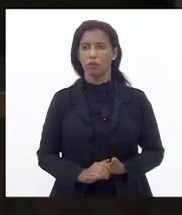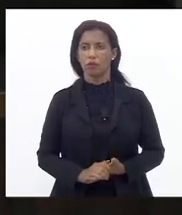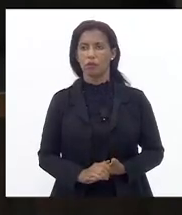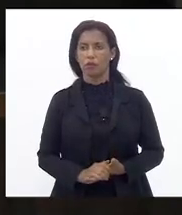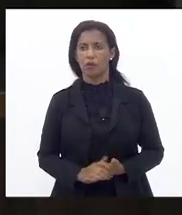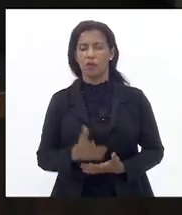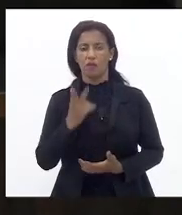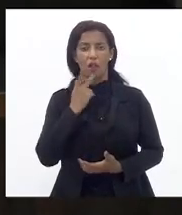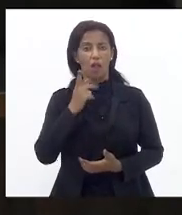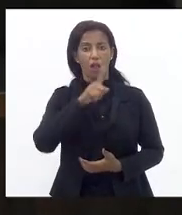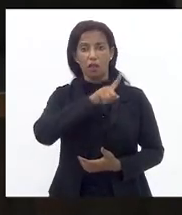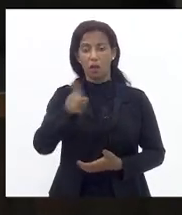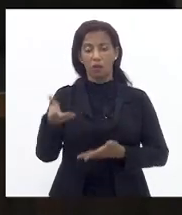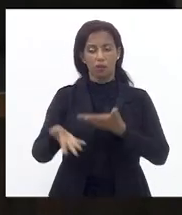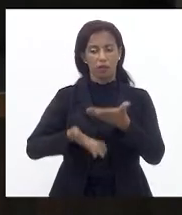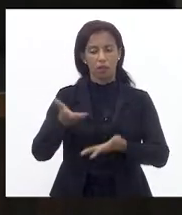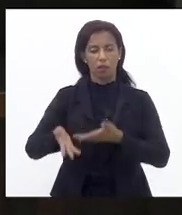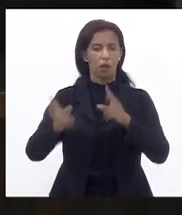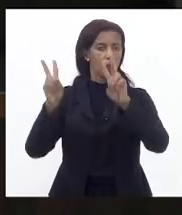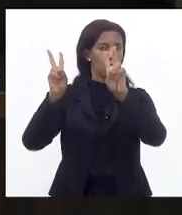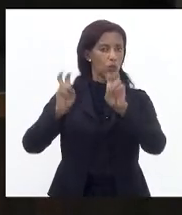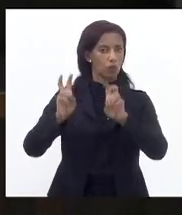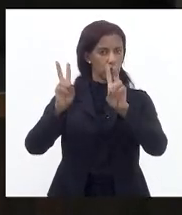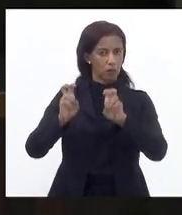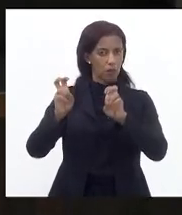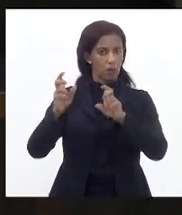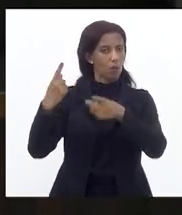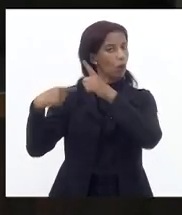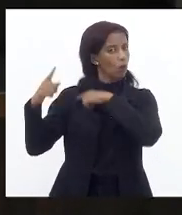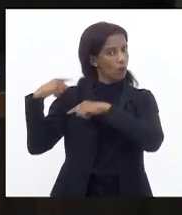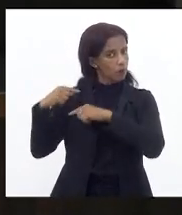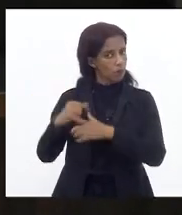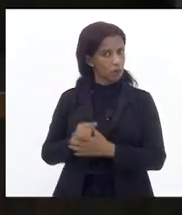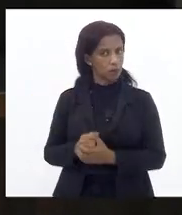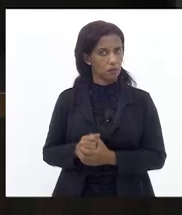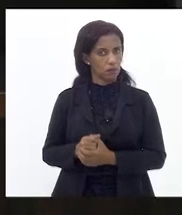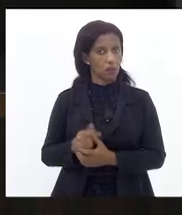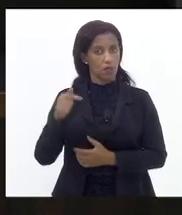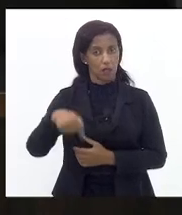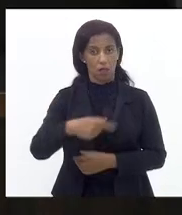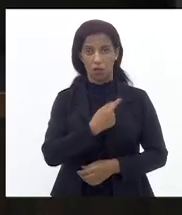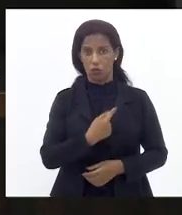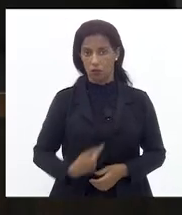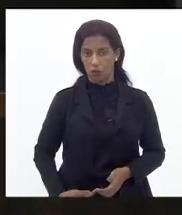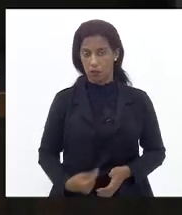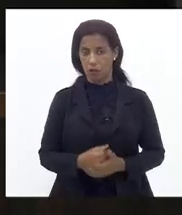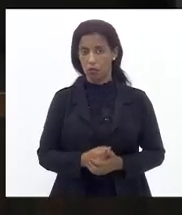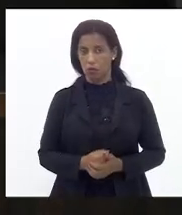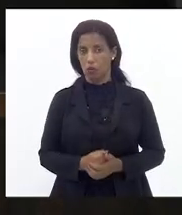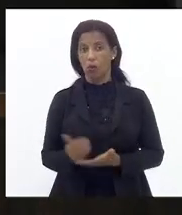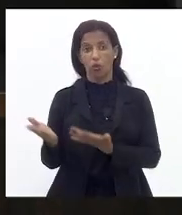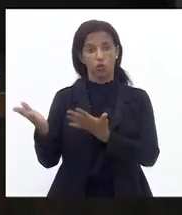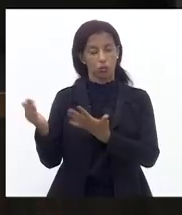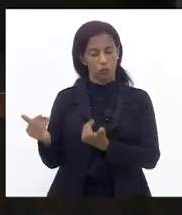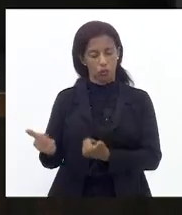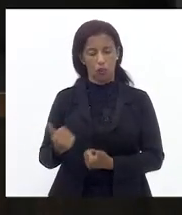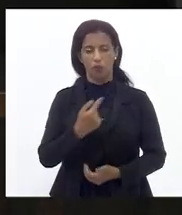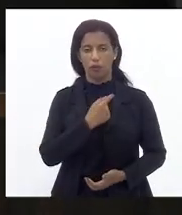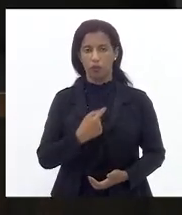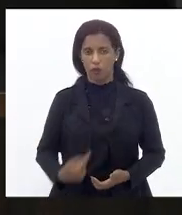não tratemos este tema com outro hora e este Governador jovem